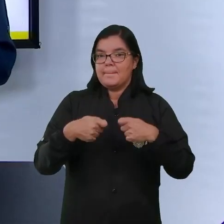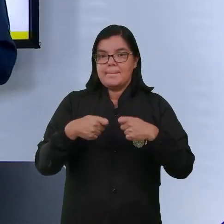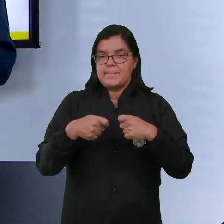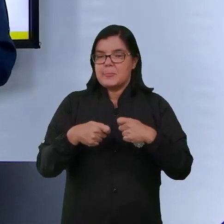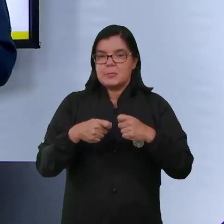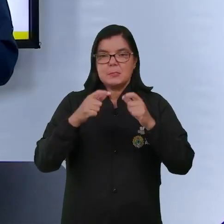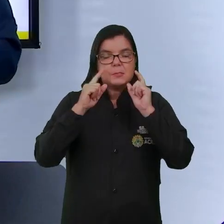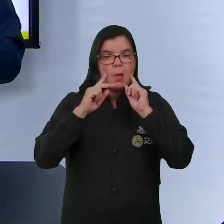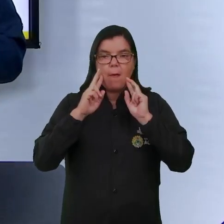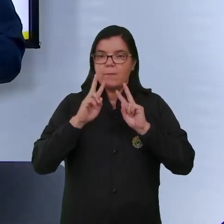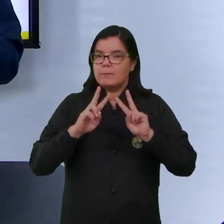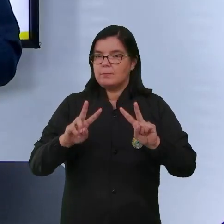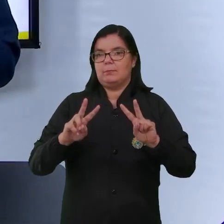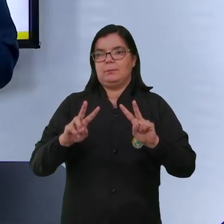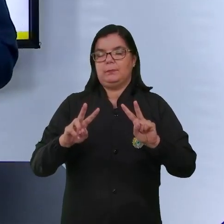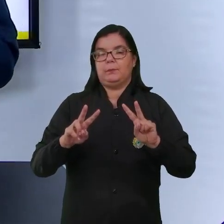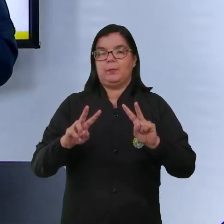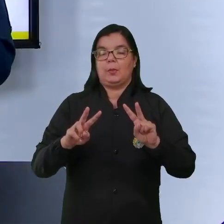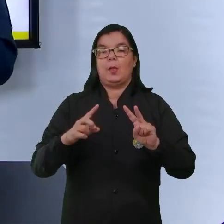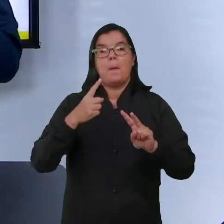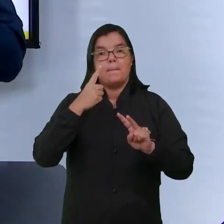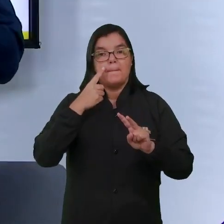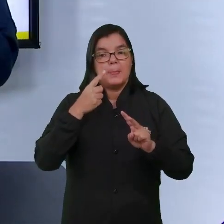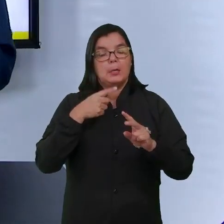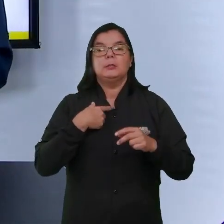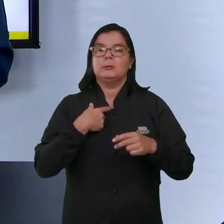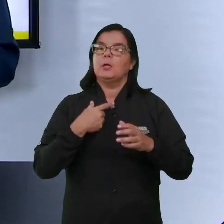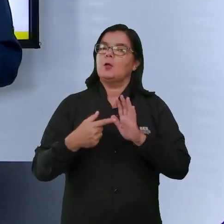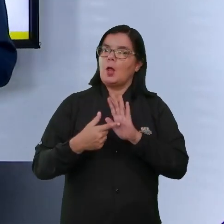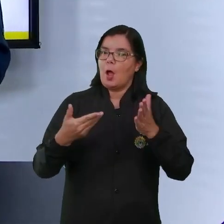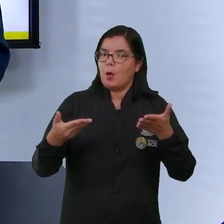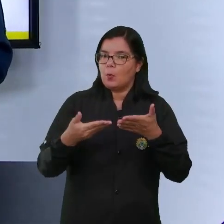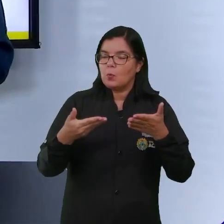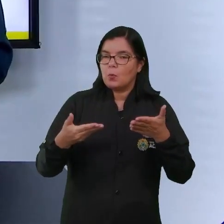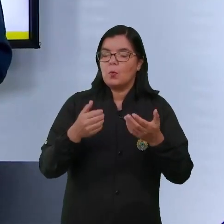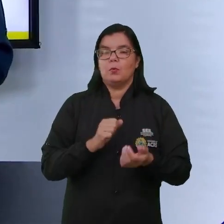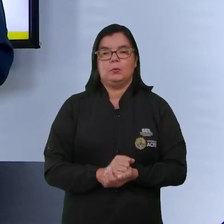em evidência, você precisa acompanhar as tendências até